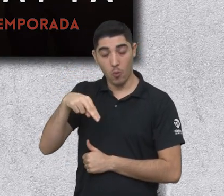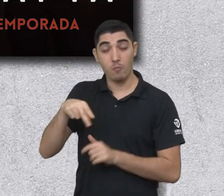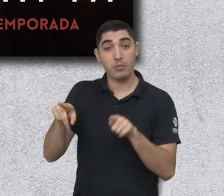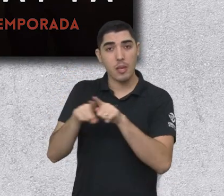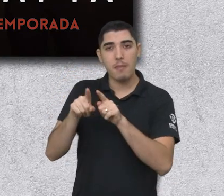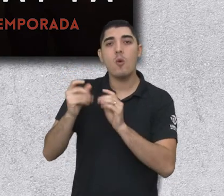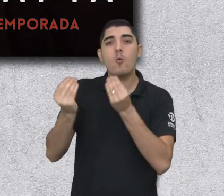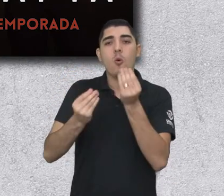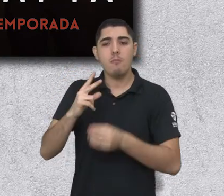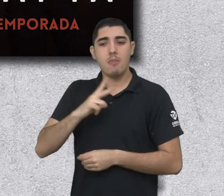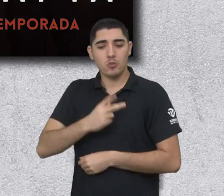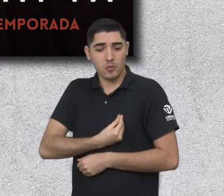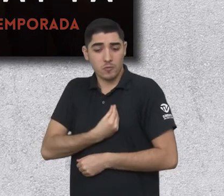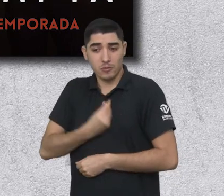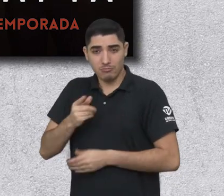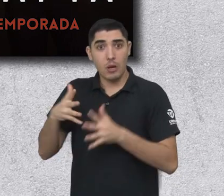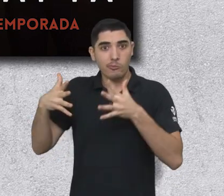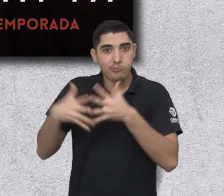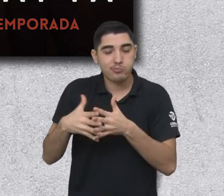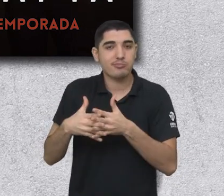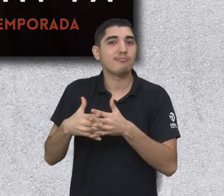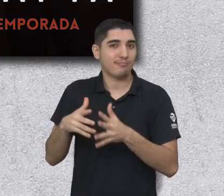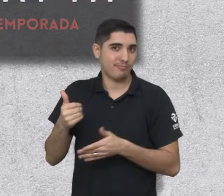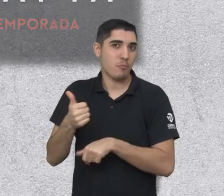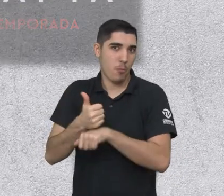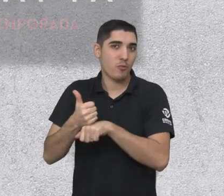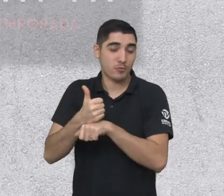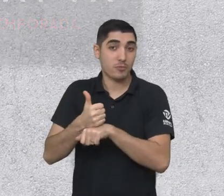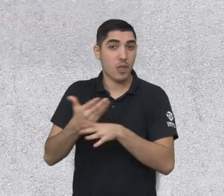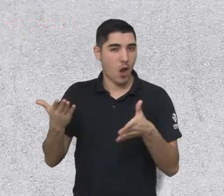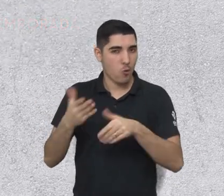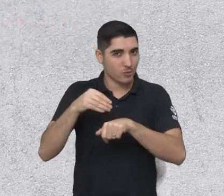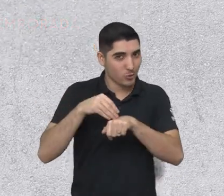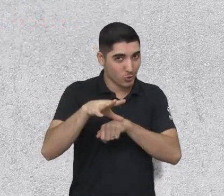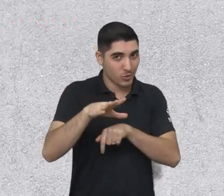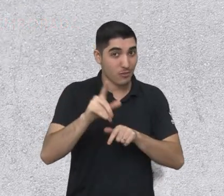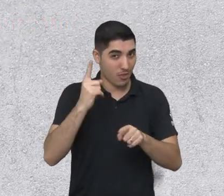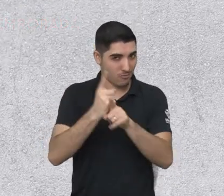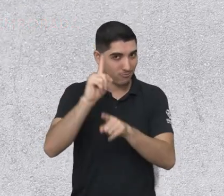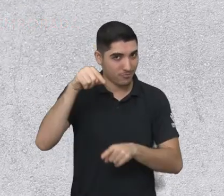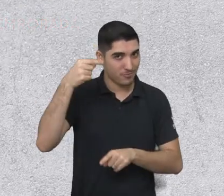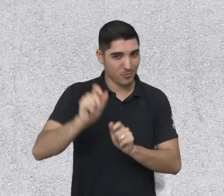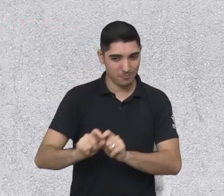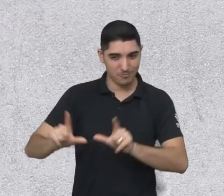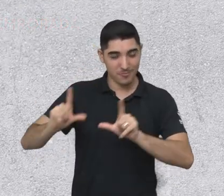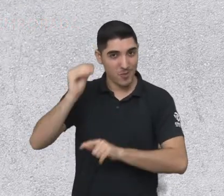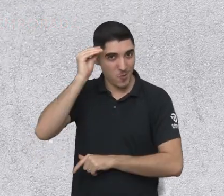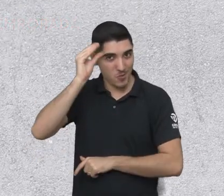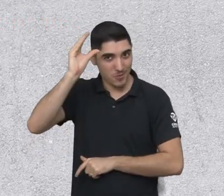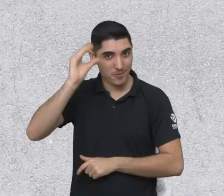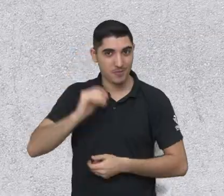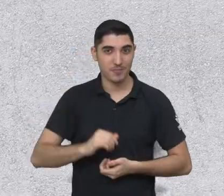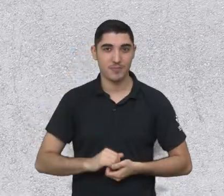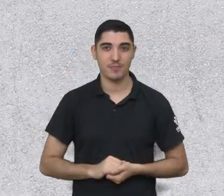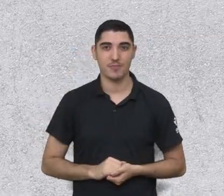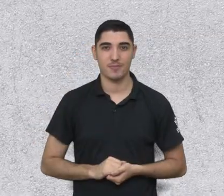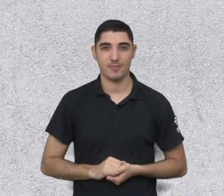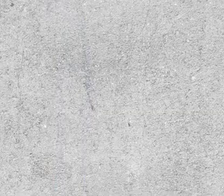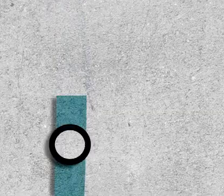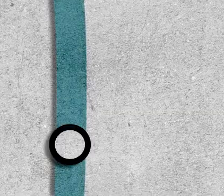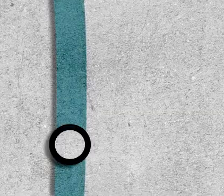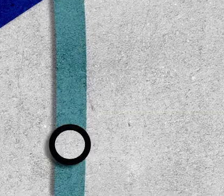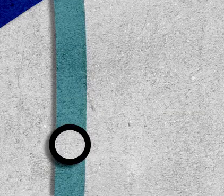retrata o seu dia a dia pessoal, que se confunde com o profissional. Essas foram as dicas de hoje. Até a próxima plataforma do